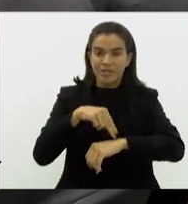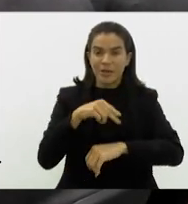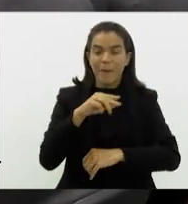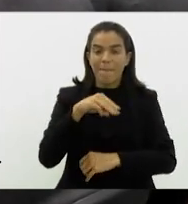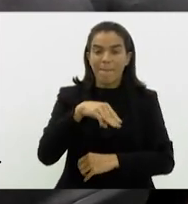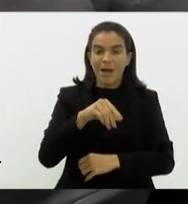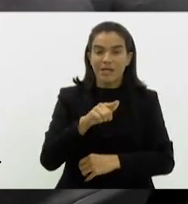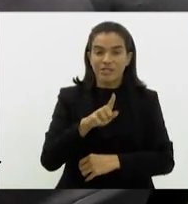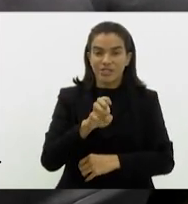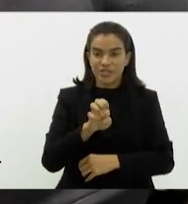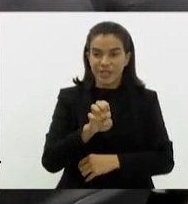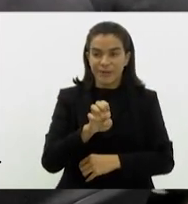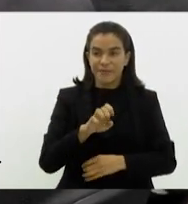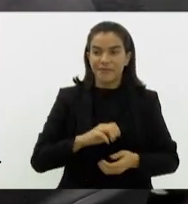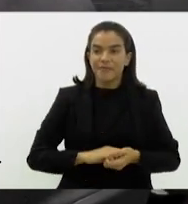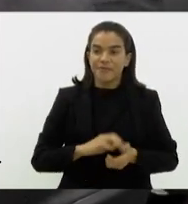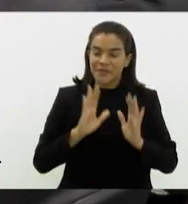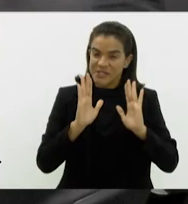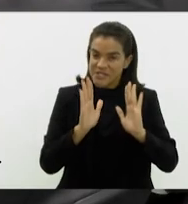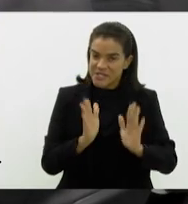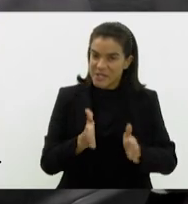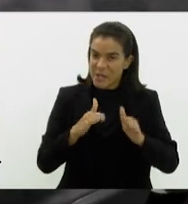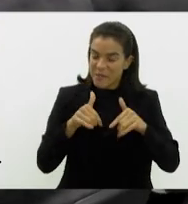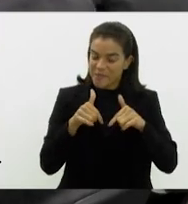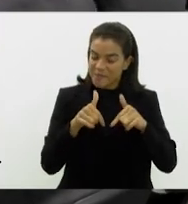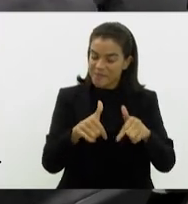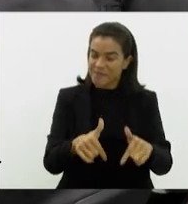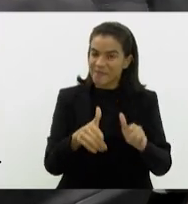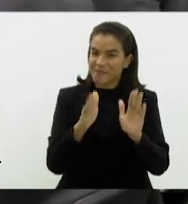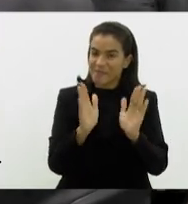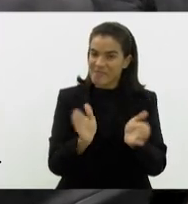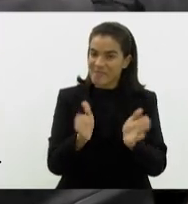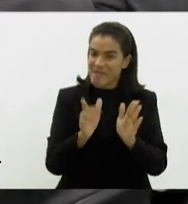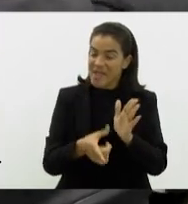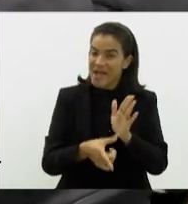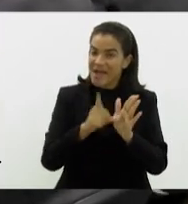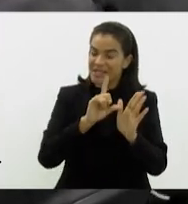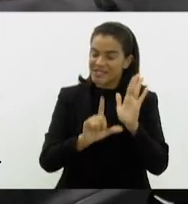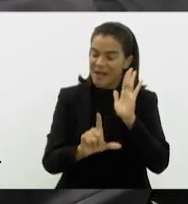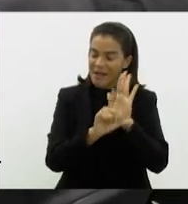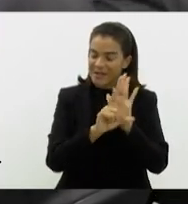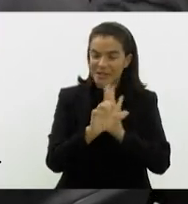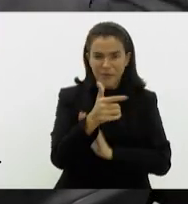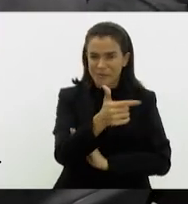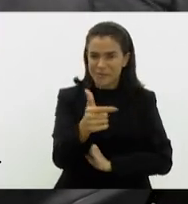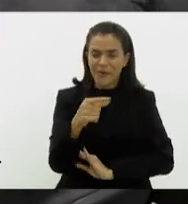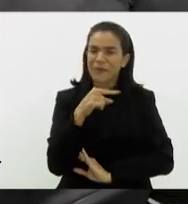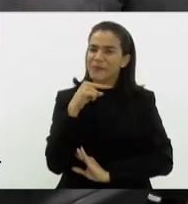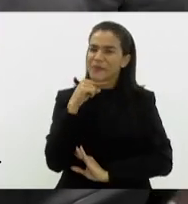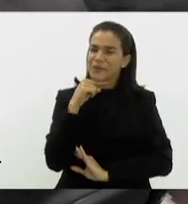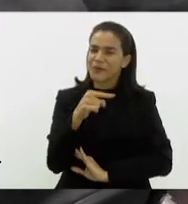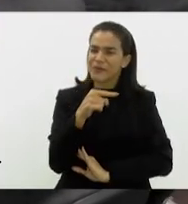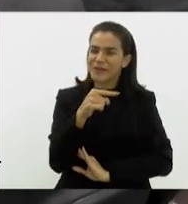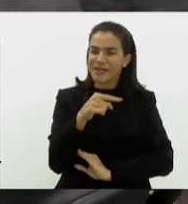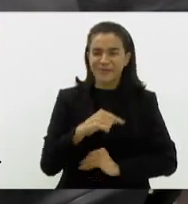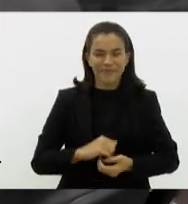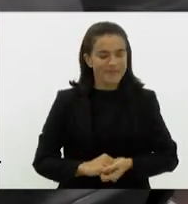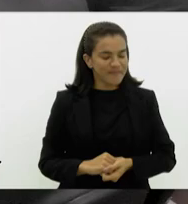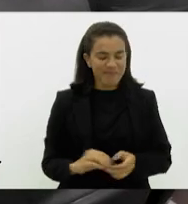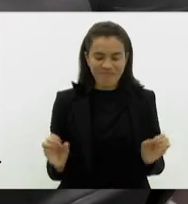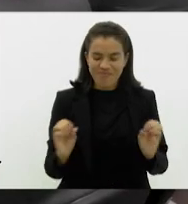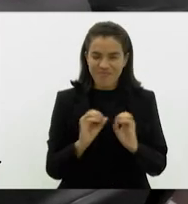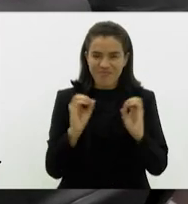Já está em execução. Antes da lei. Antes da lei. Eu não tenho dúvida sobre isso. Nenhuma